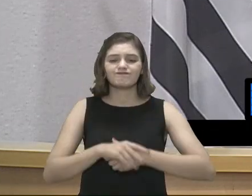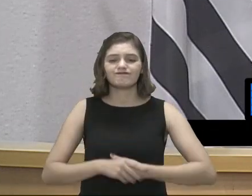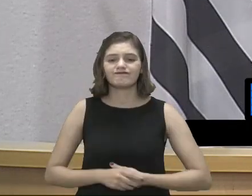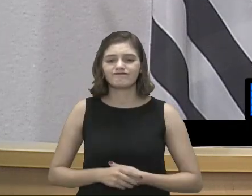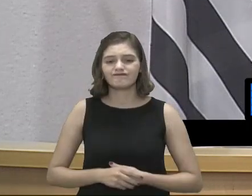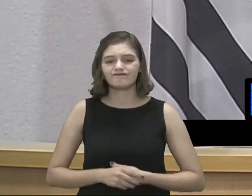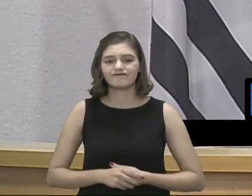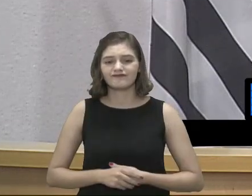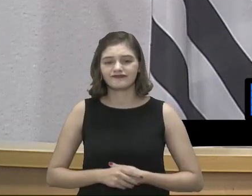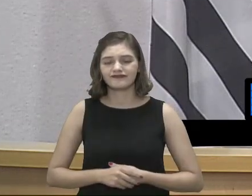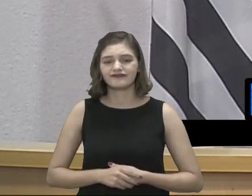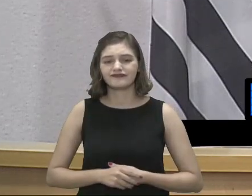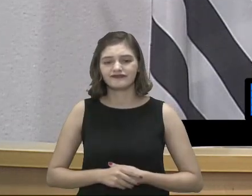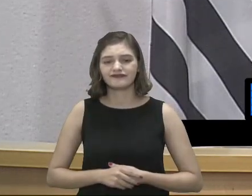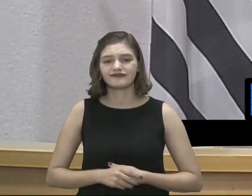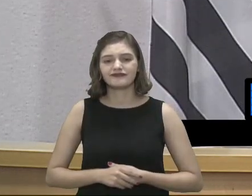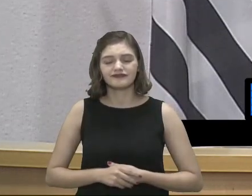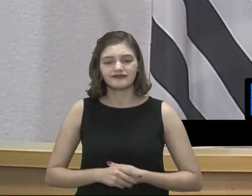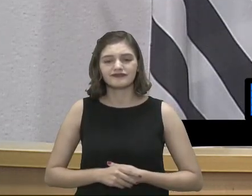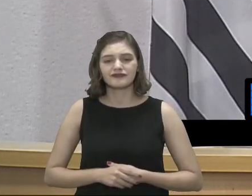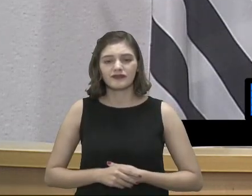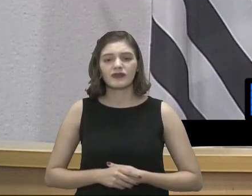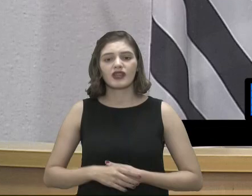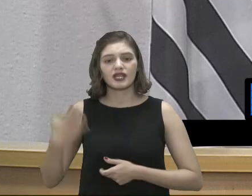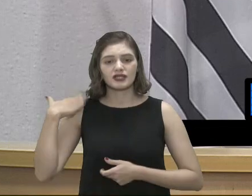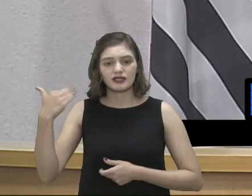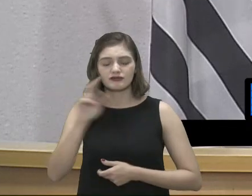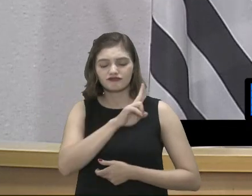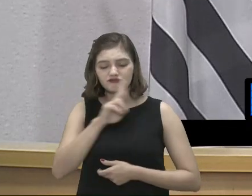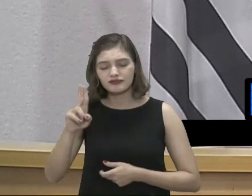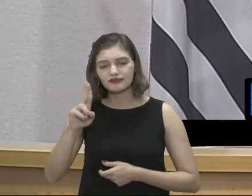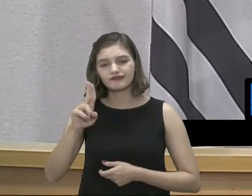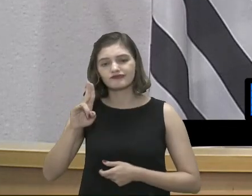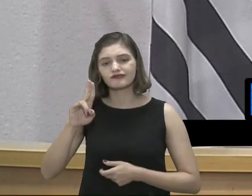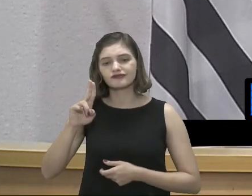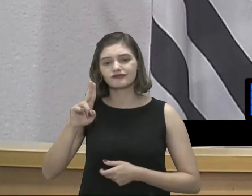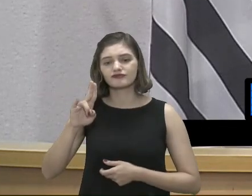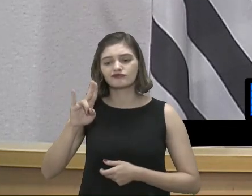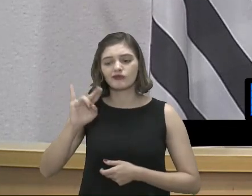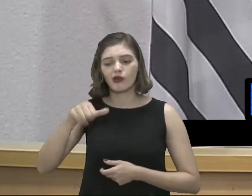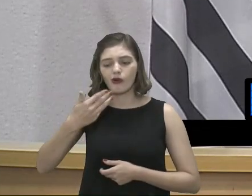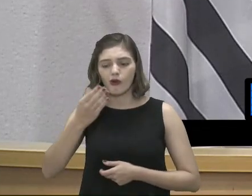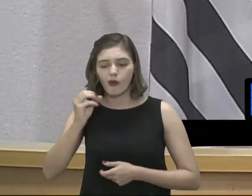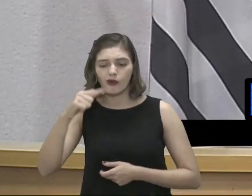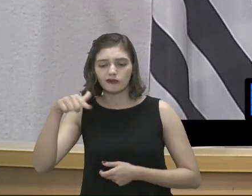estar nesta posição e ser chamada por um nome morto.